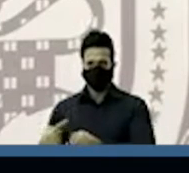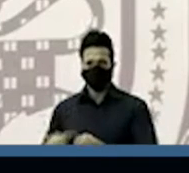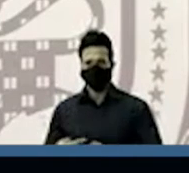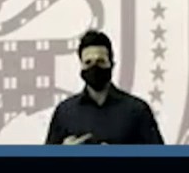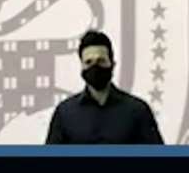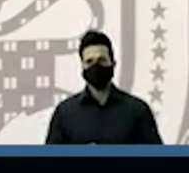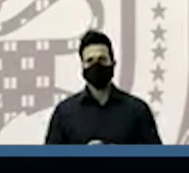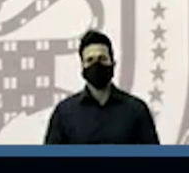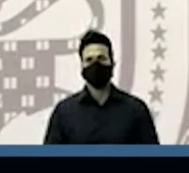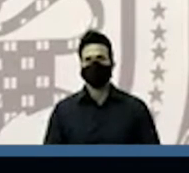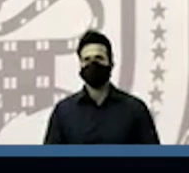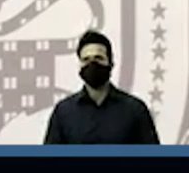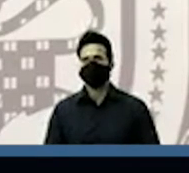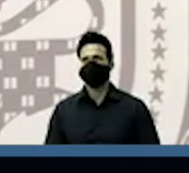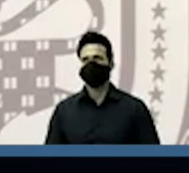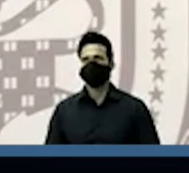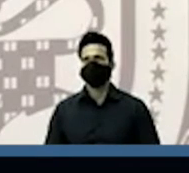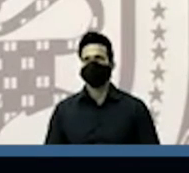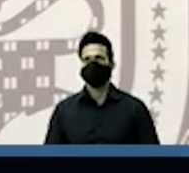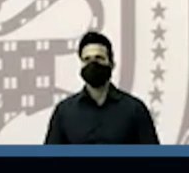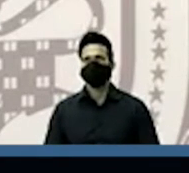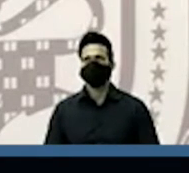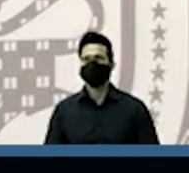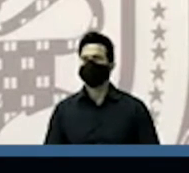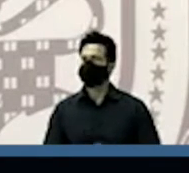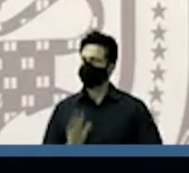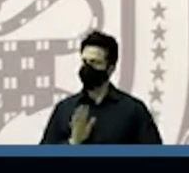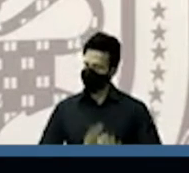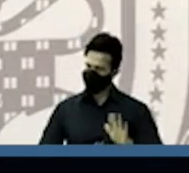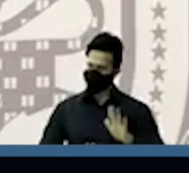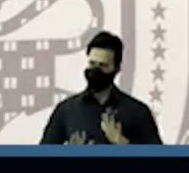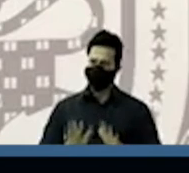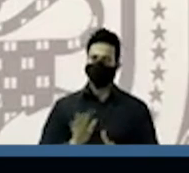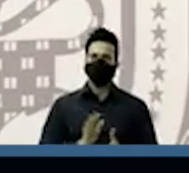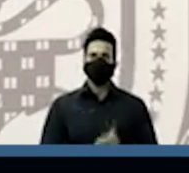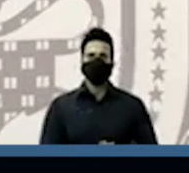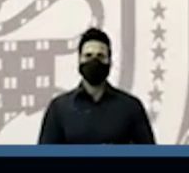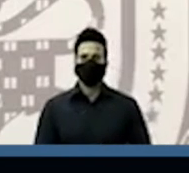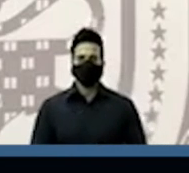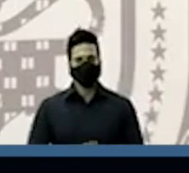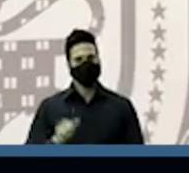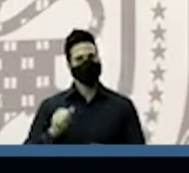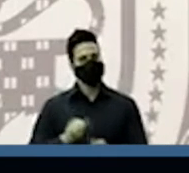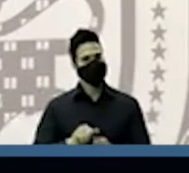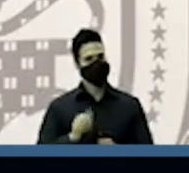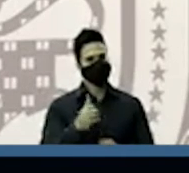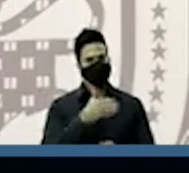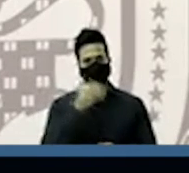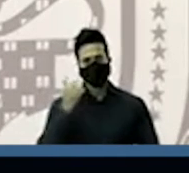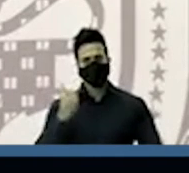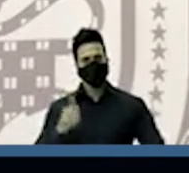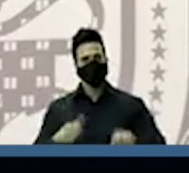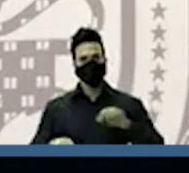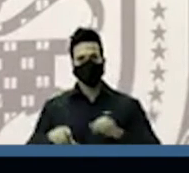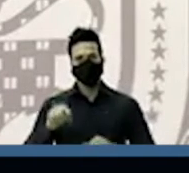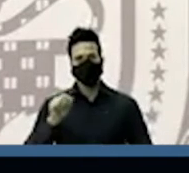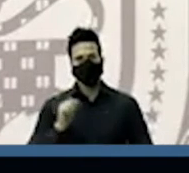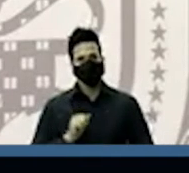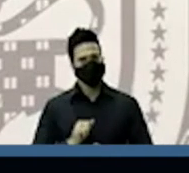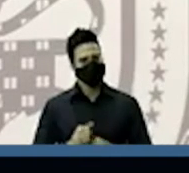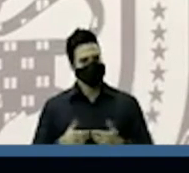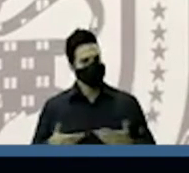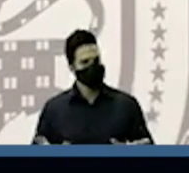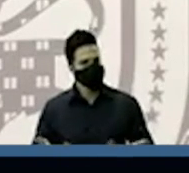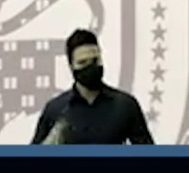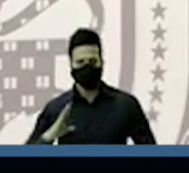município que você queira se deslocar para lá, pode fazer a melhor escolha para você, que é a escolha que